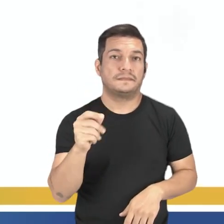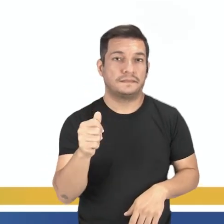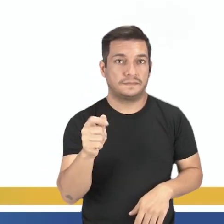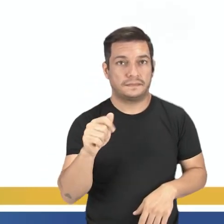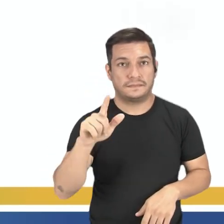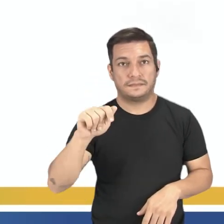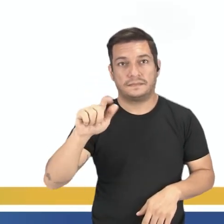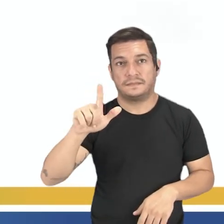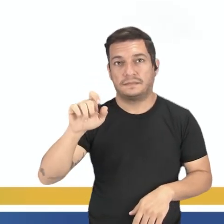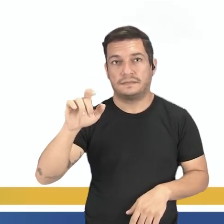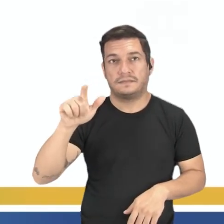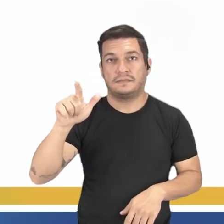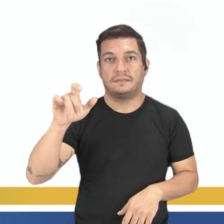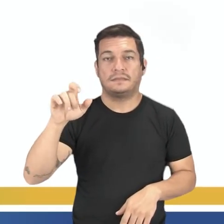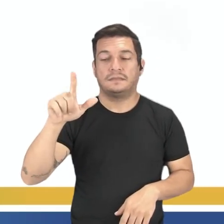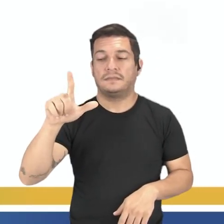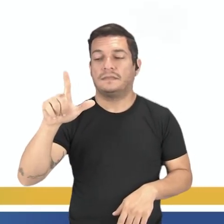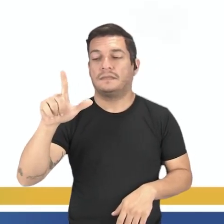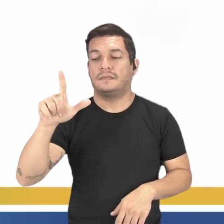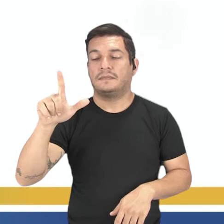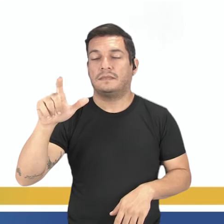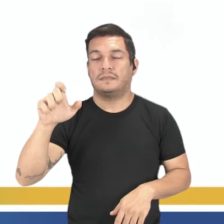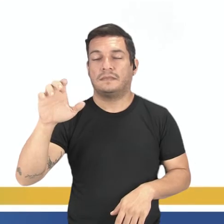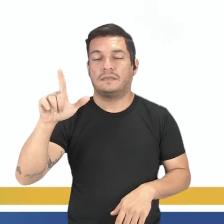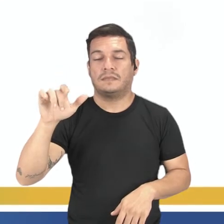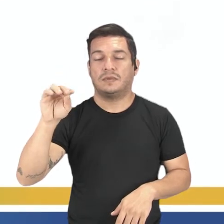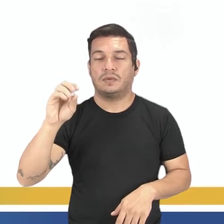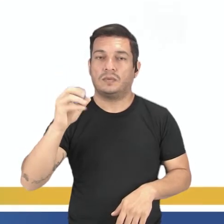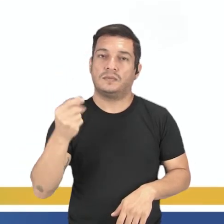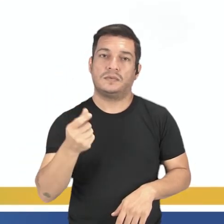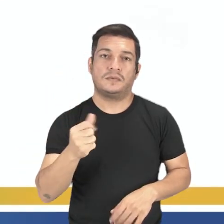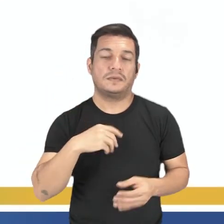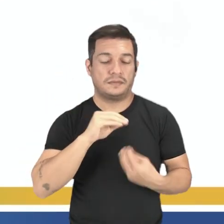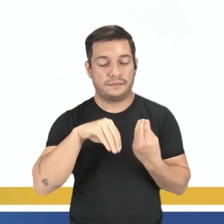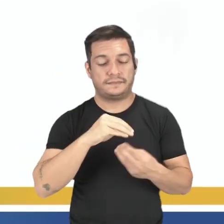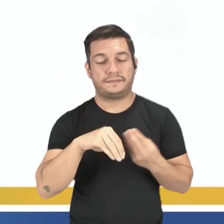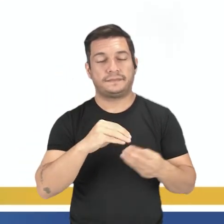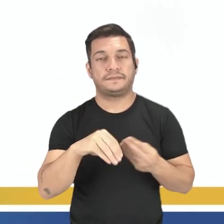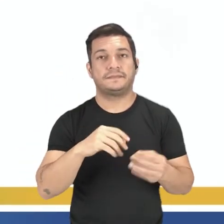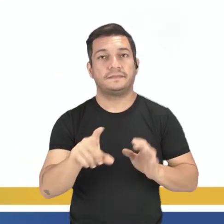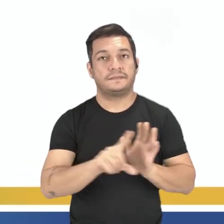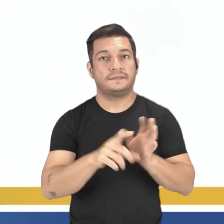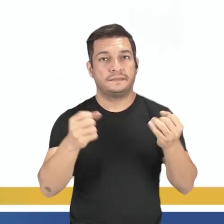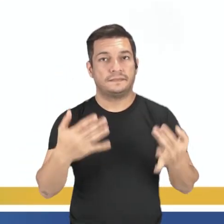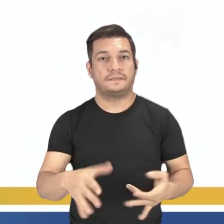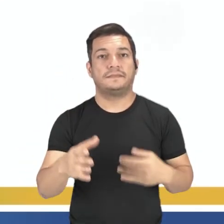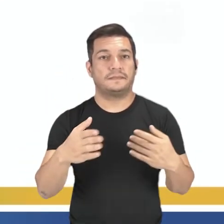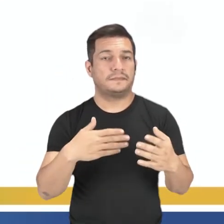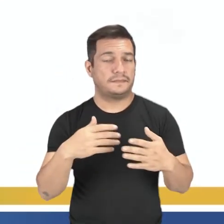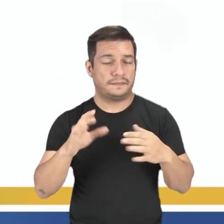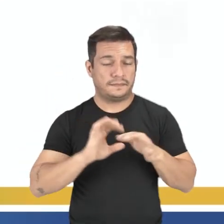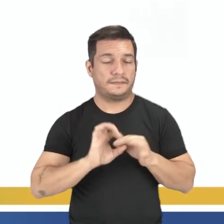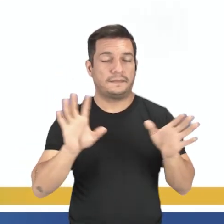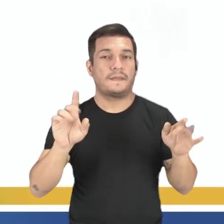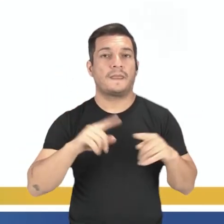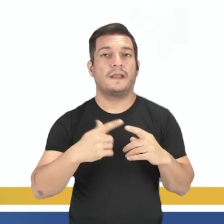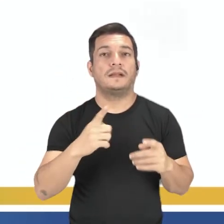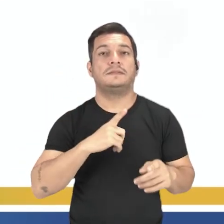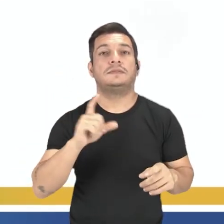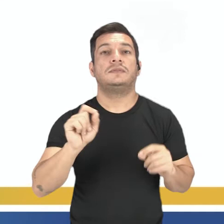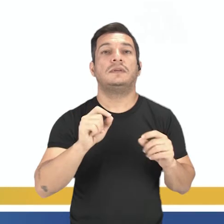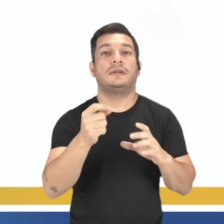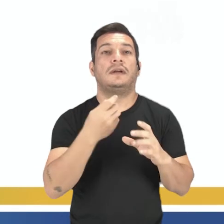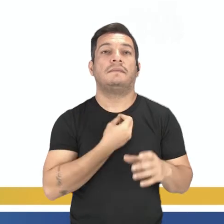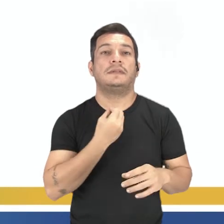ao se cruzarem, eles se segregavam seus fatores, né? Como a lei fala, independente, mas que a gente